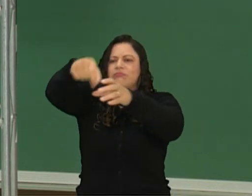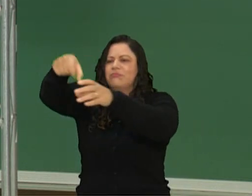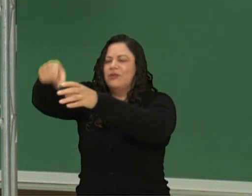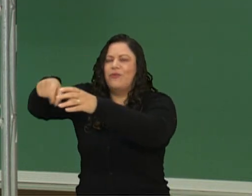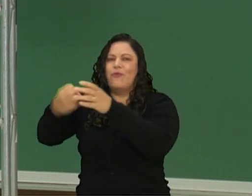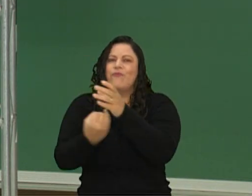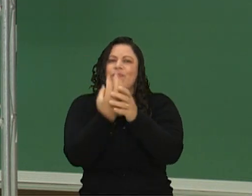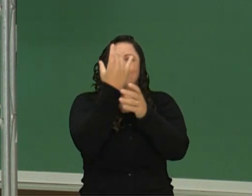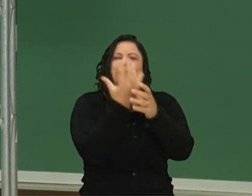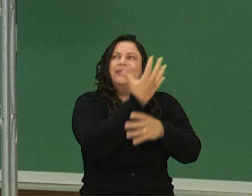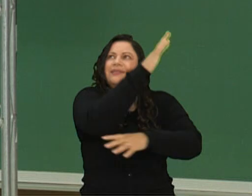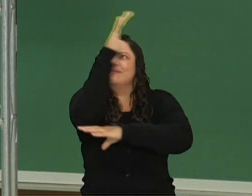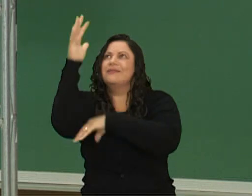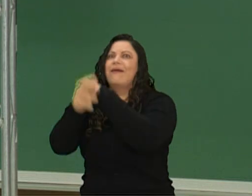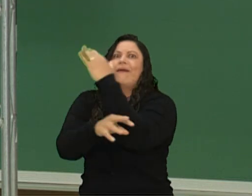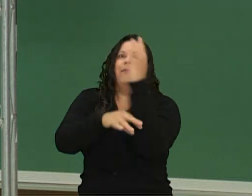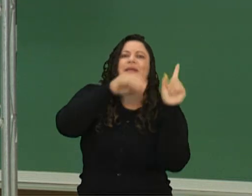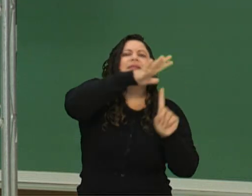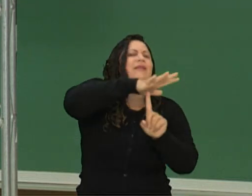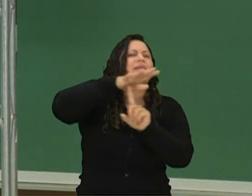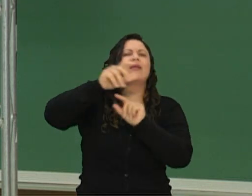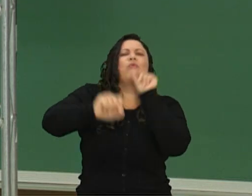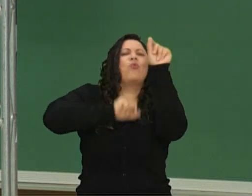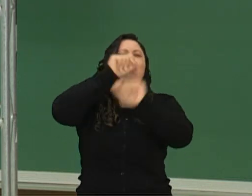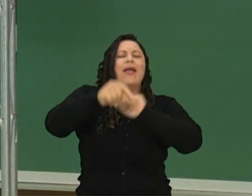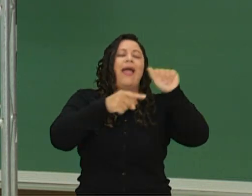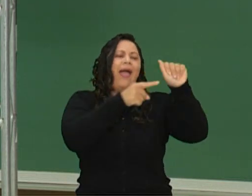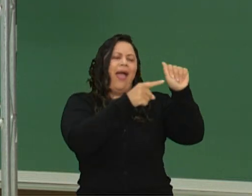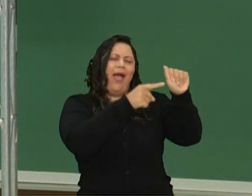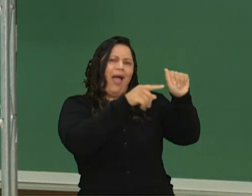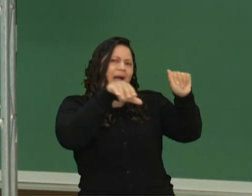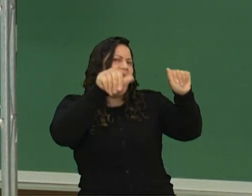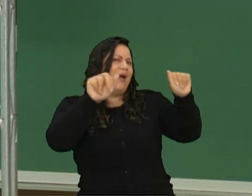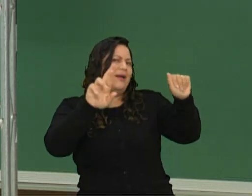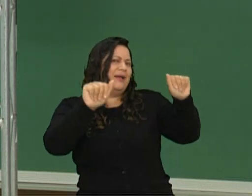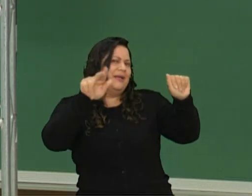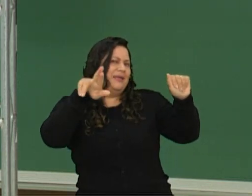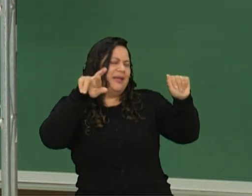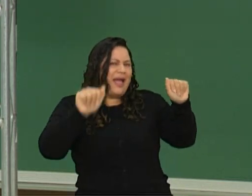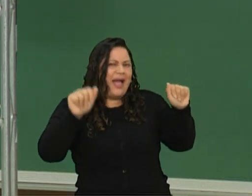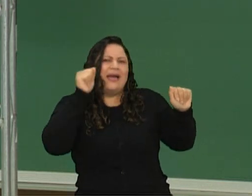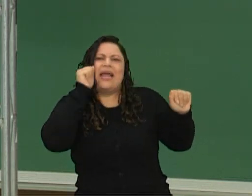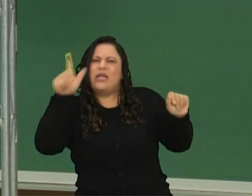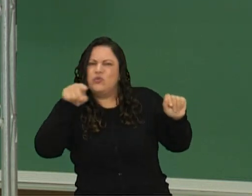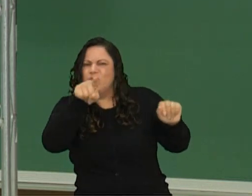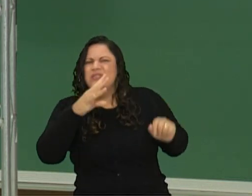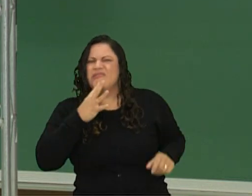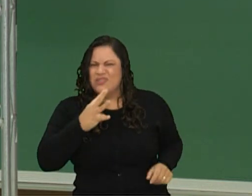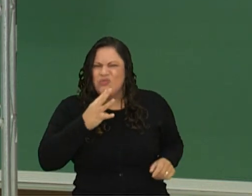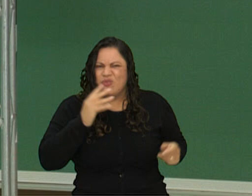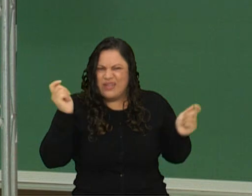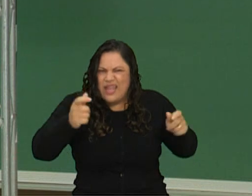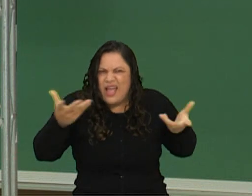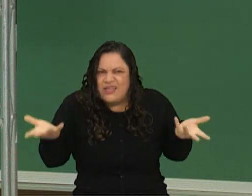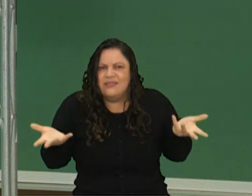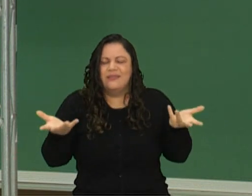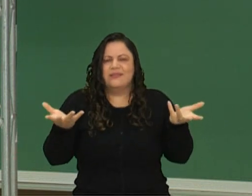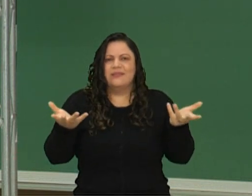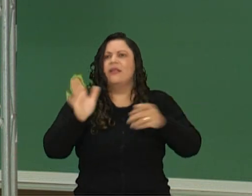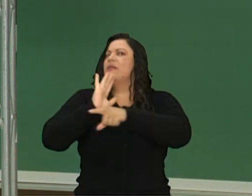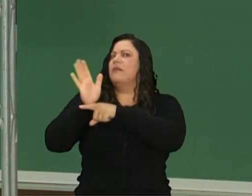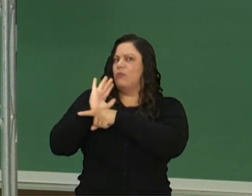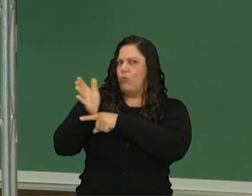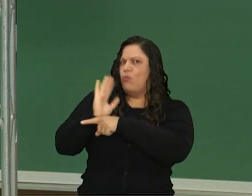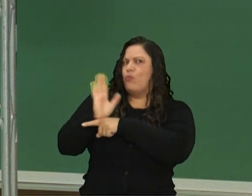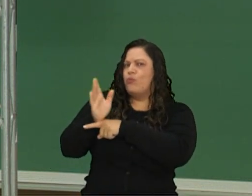desculpe. Letra A, a arara azul. Será que é arara azul? Vocês conhecem a arara azul? Tem até um filme aí que está passando sobre o